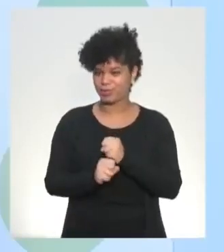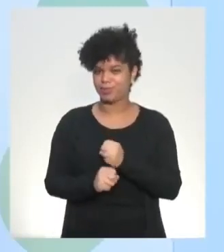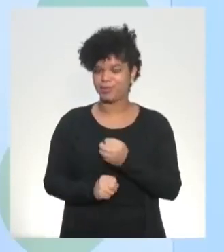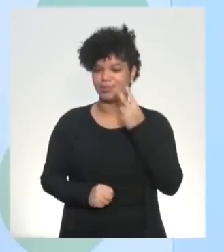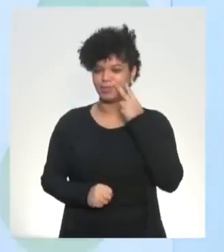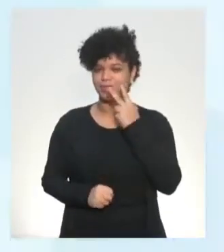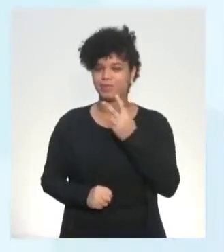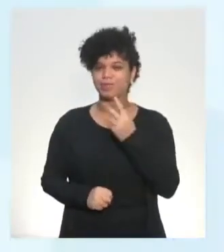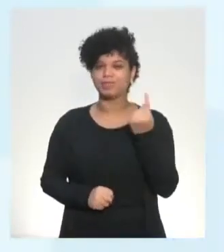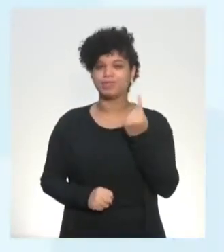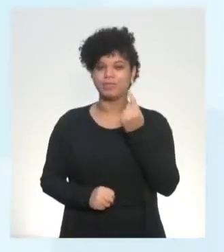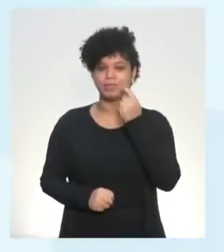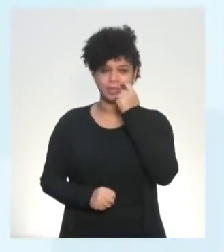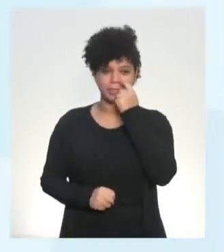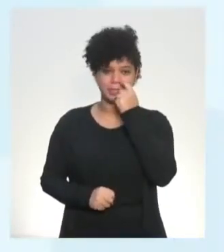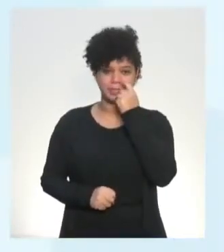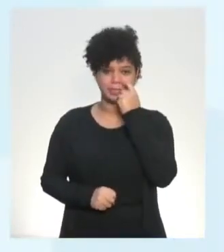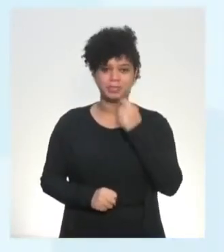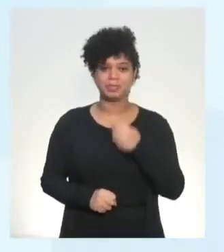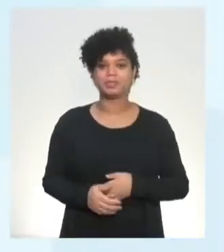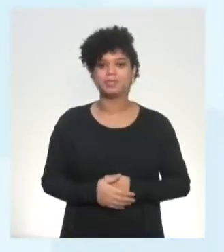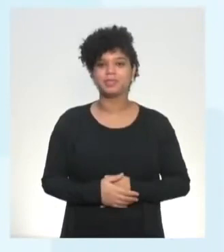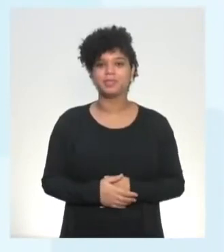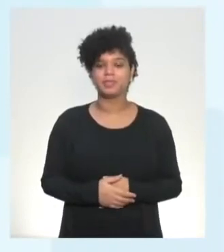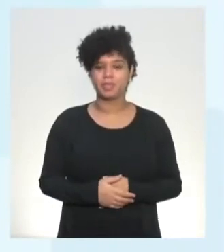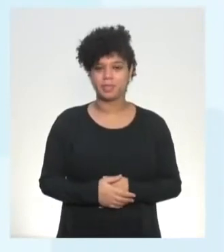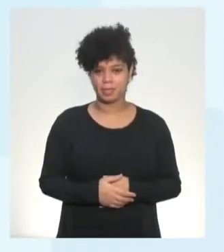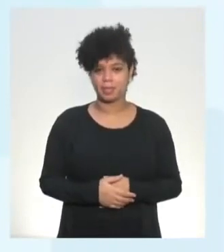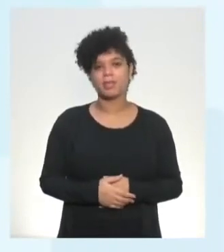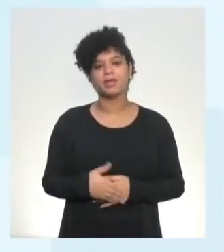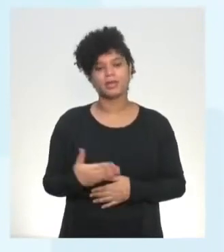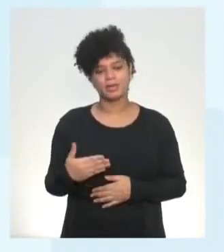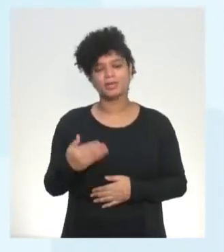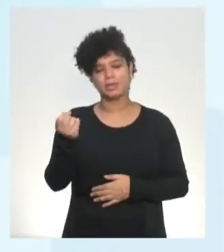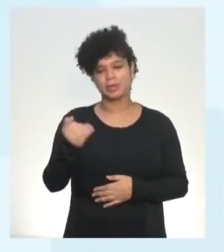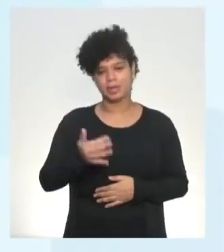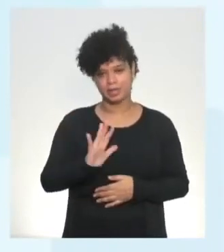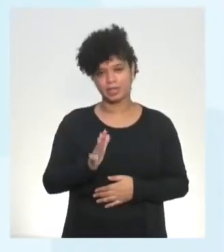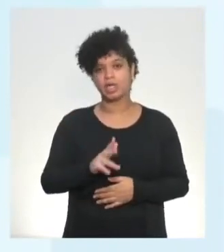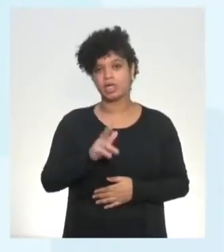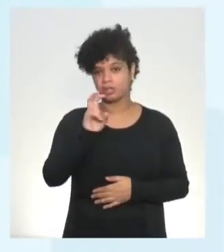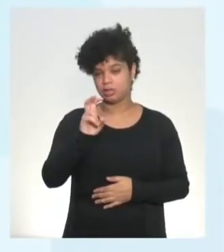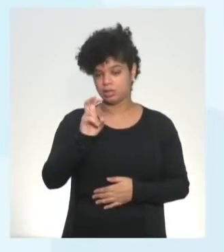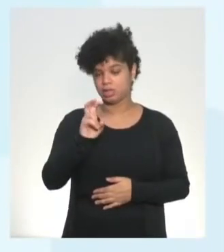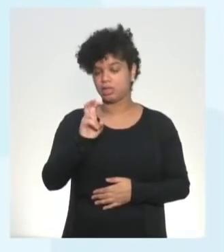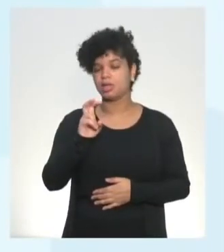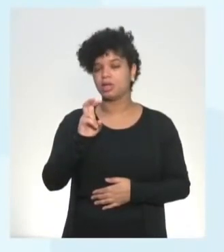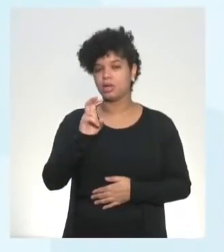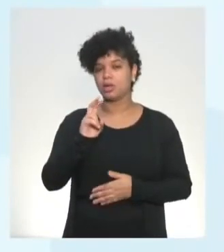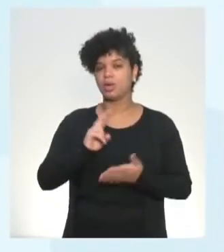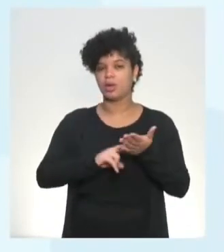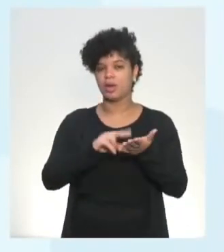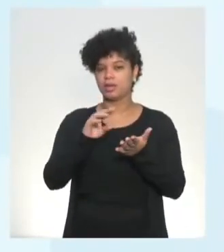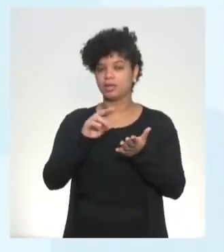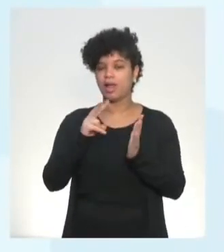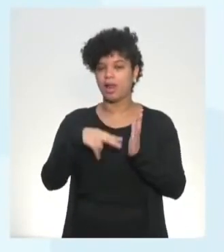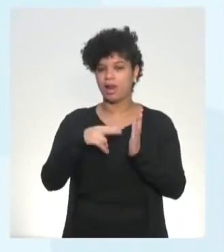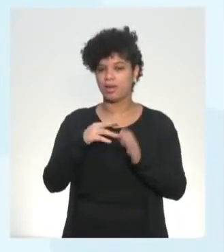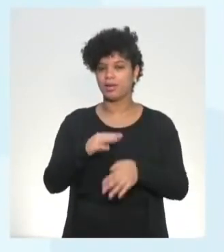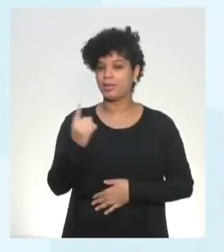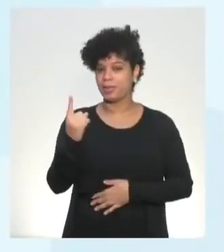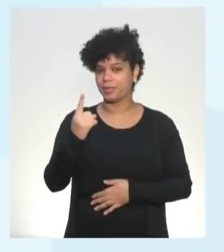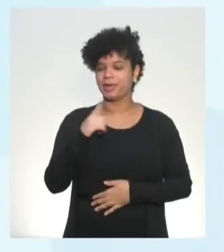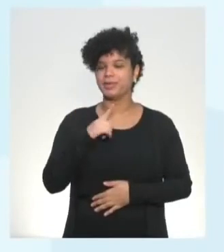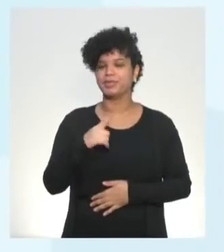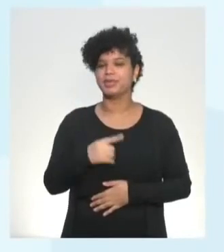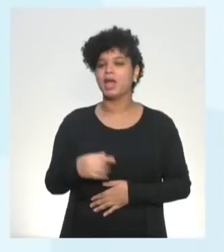tela. Vamos ler 5 cartas e depois vamos fazer a atividade proposta. Vamos lá. Primeira carta, né? Vai